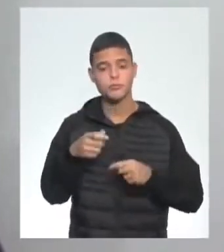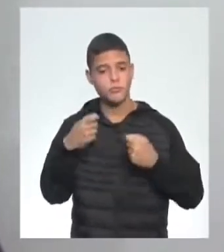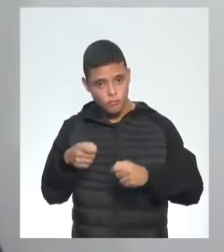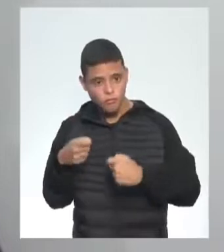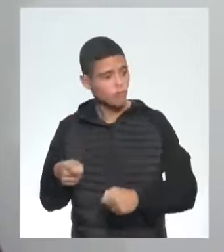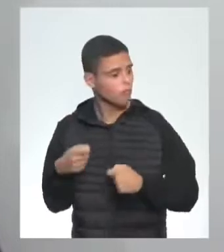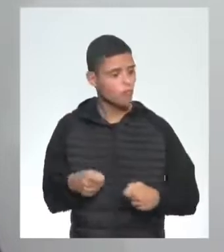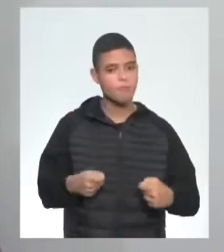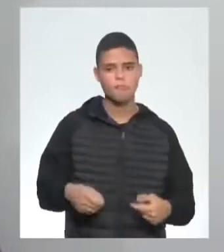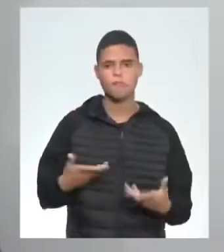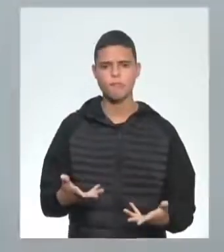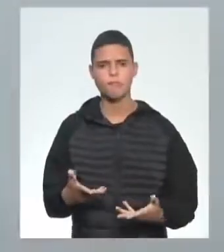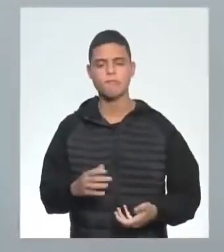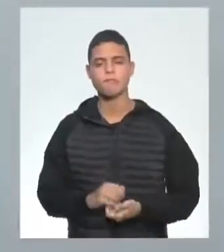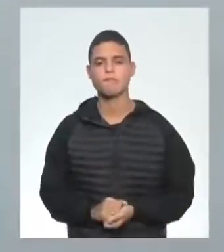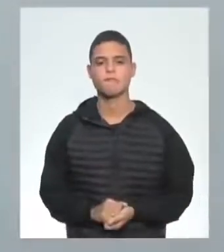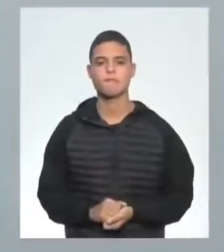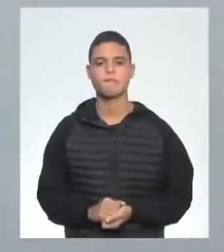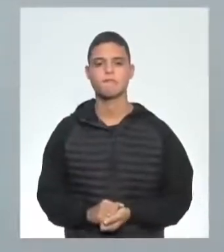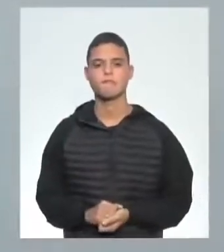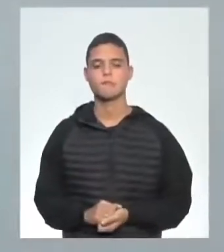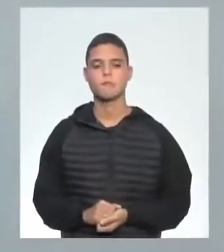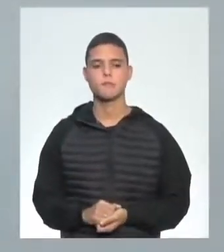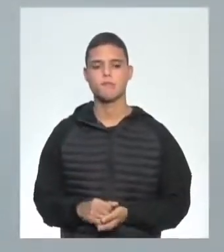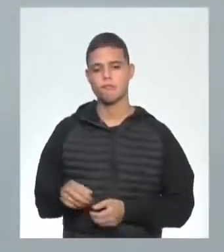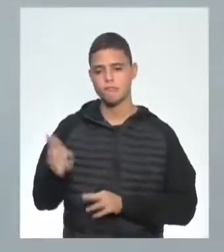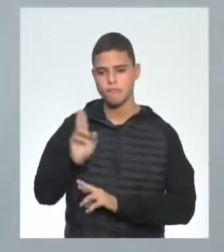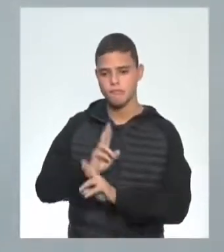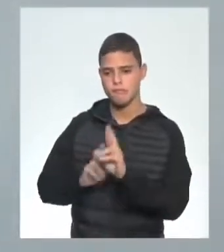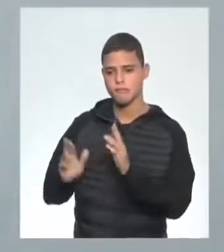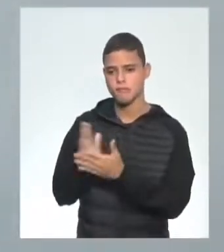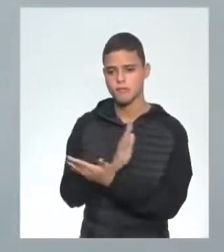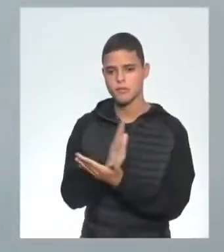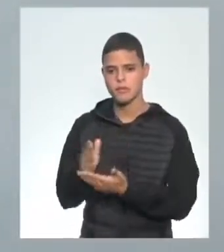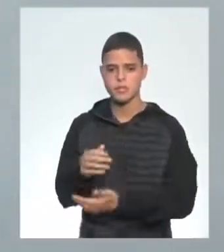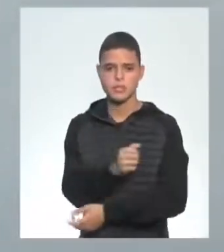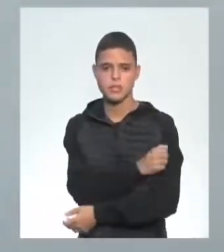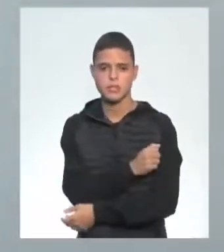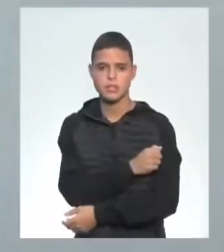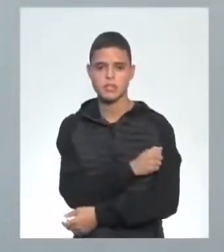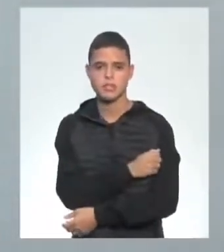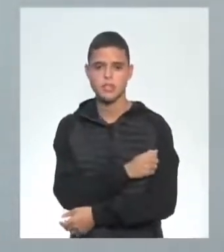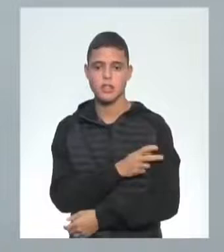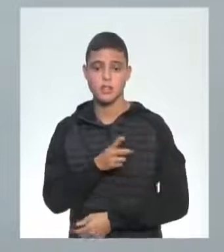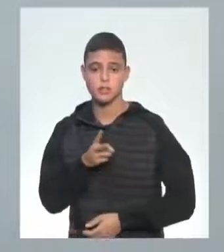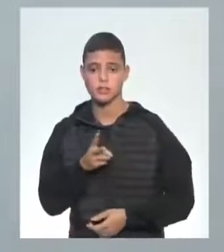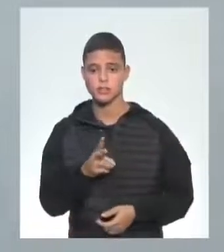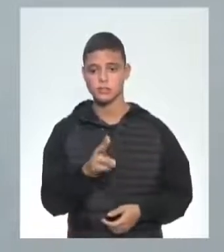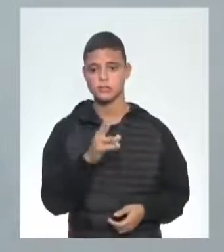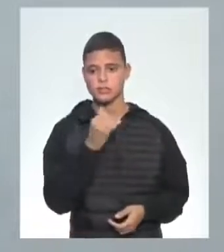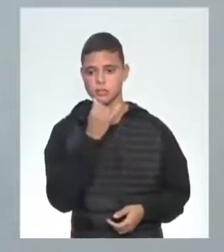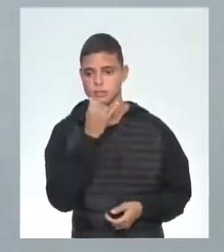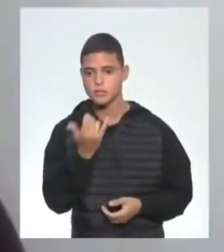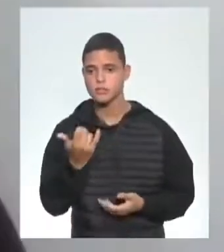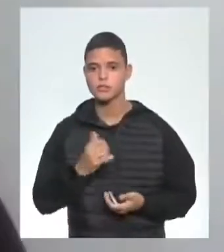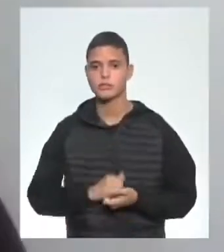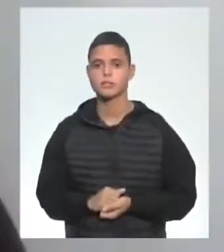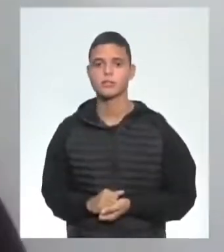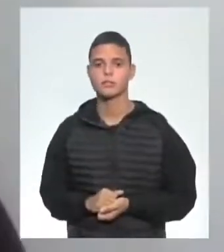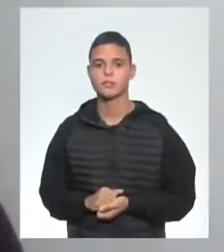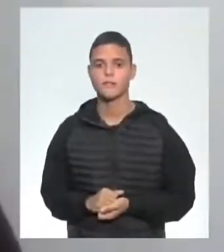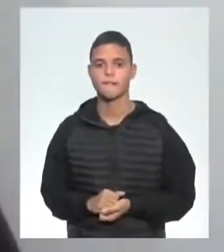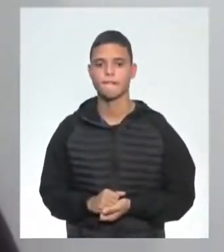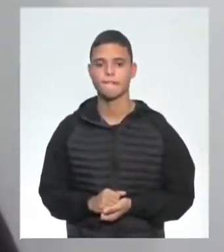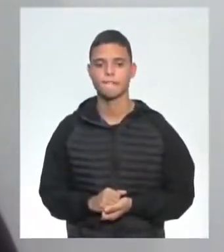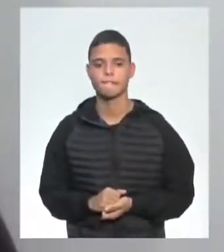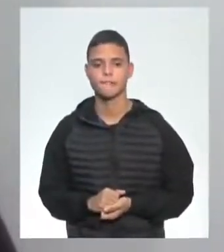Já falando, professora? Não, é que eu estava vendo aqui a resposta dos alunos, eu acabei te cortando, por isso que a gente acaba entrando aqui, claro, esquecendo que está na